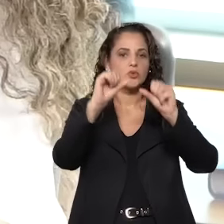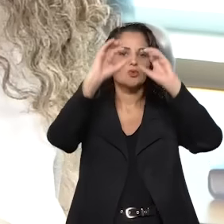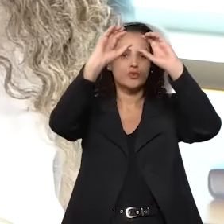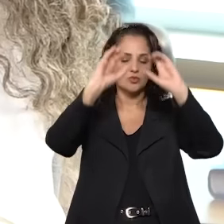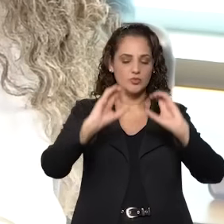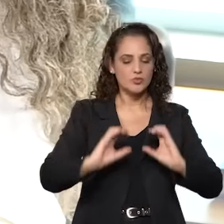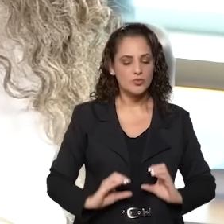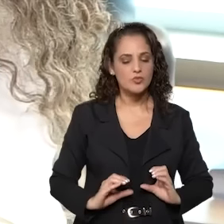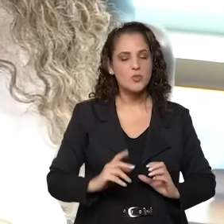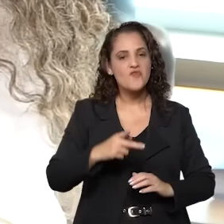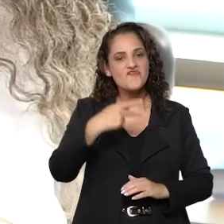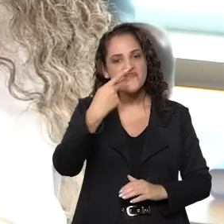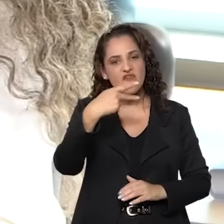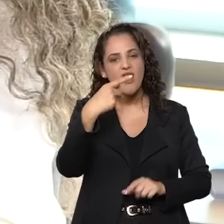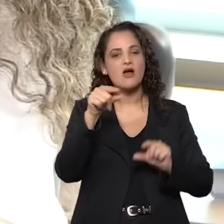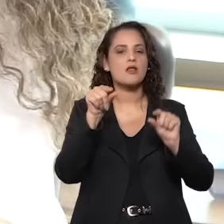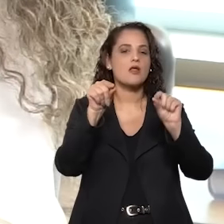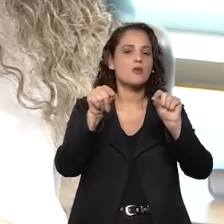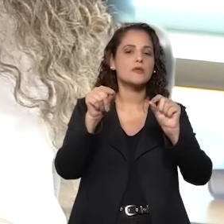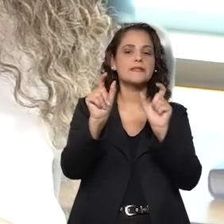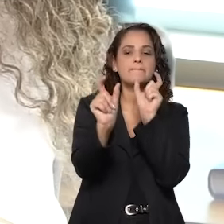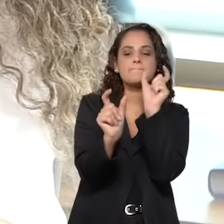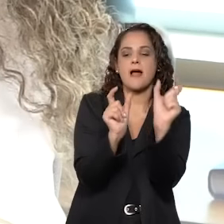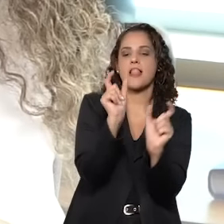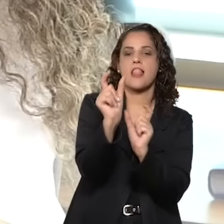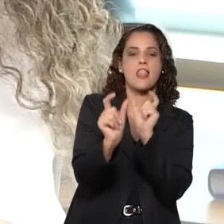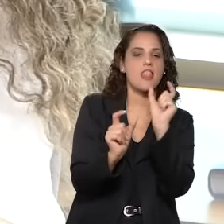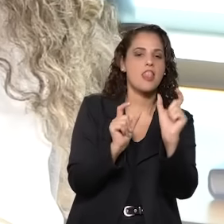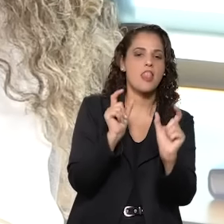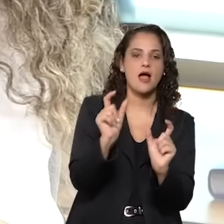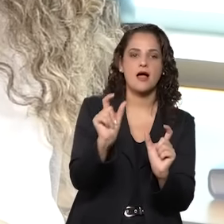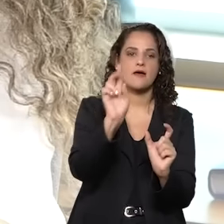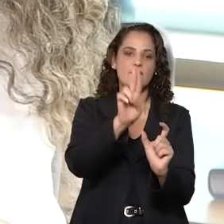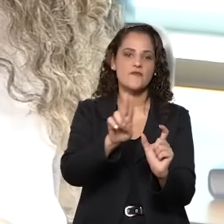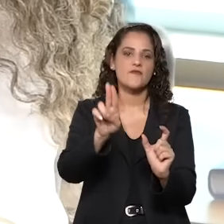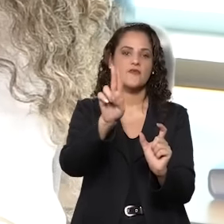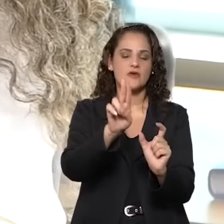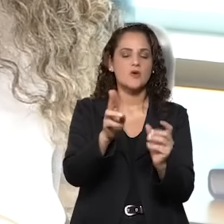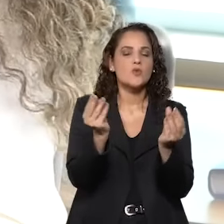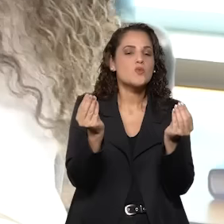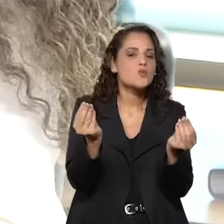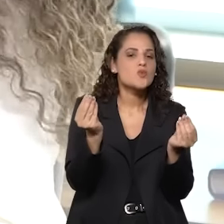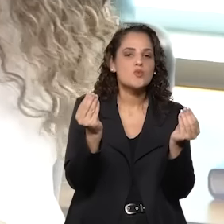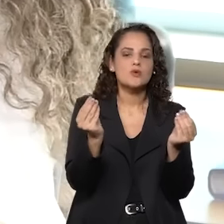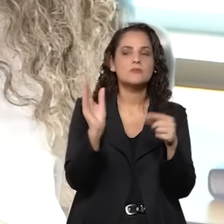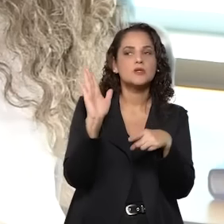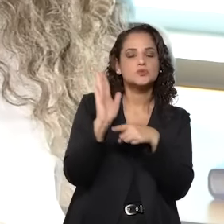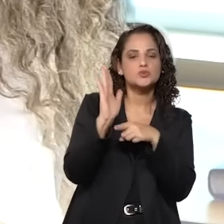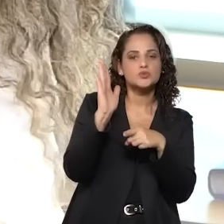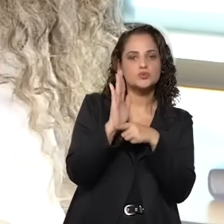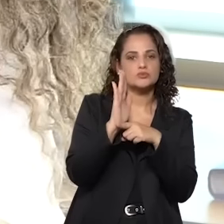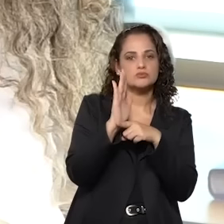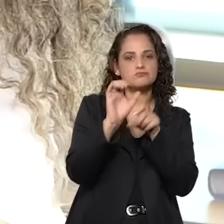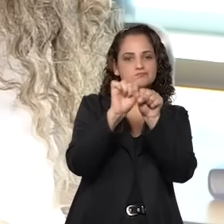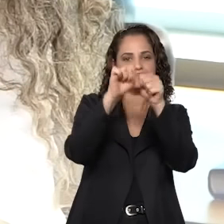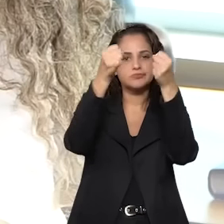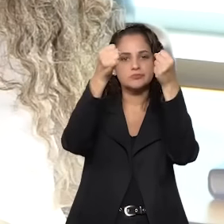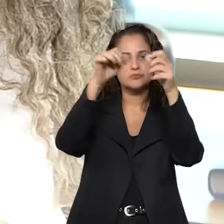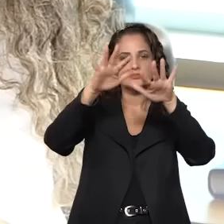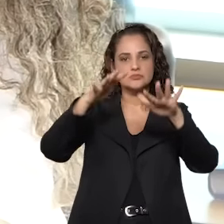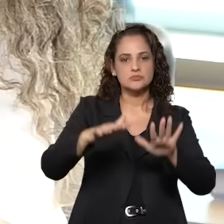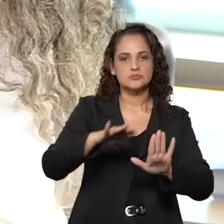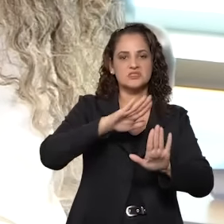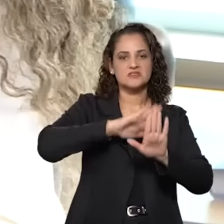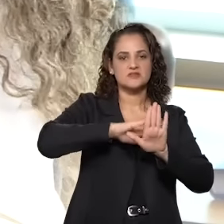utiliza o quanto que isso pode ajudar na desconstrução dos estereótipos e desses vieses tão enraizados né É